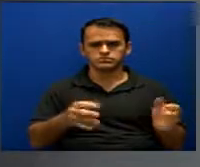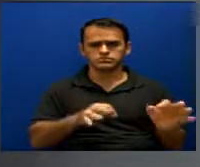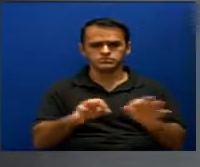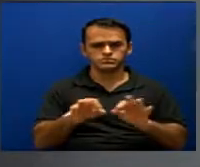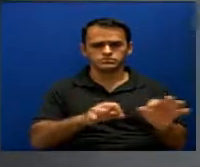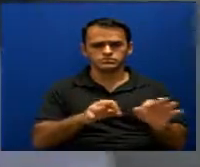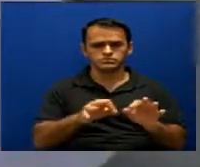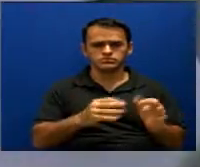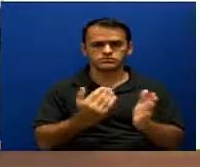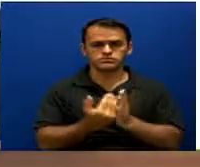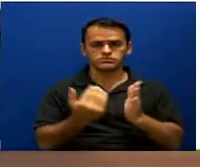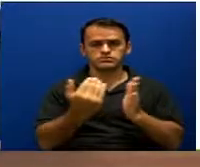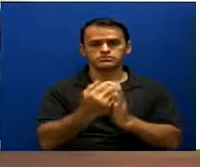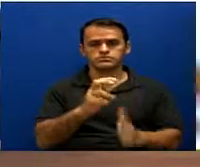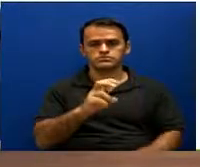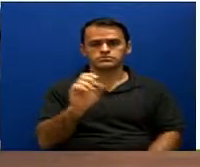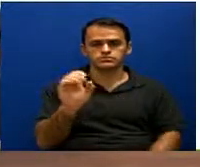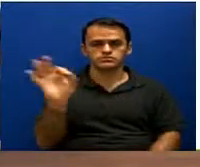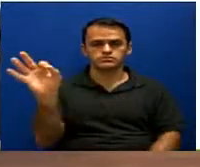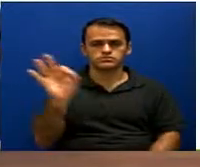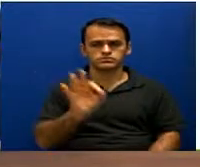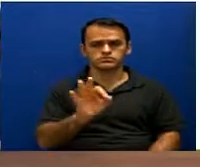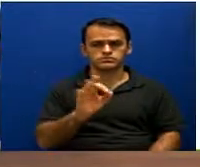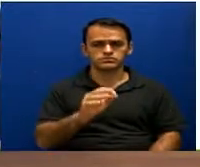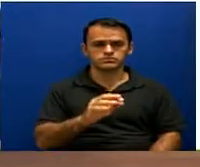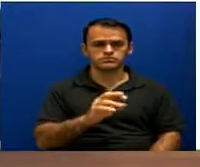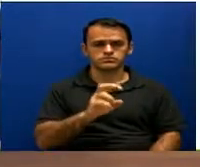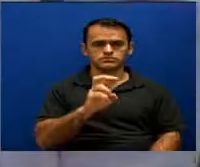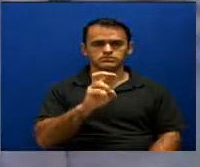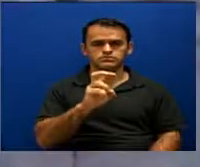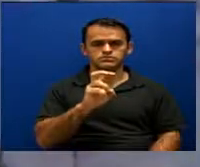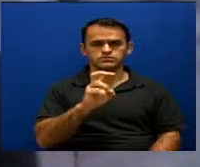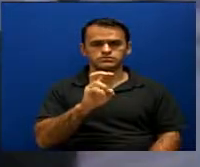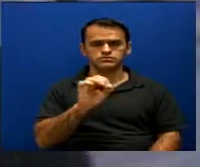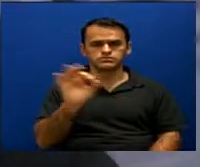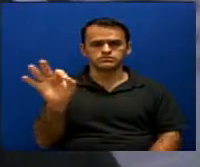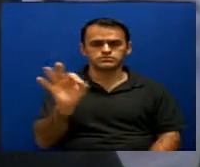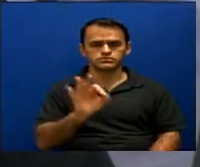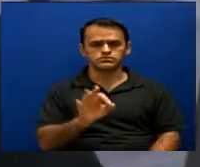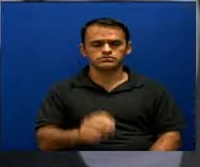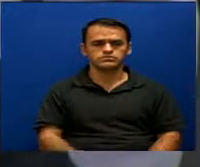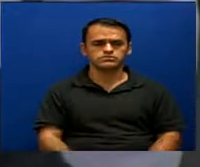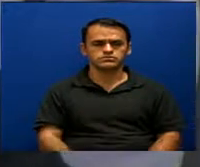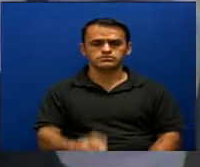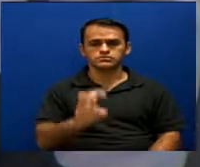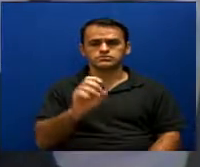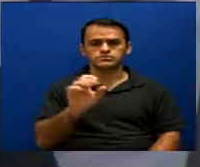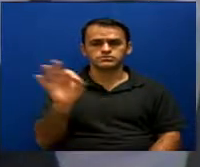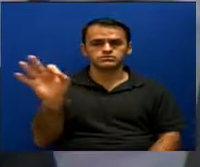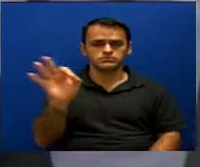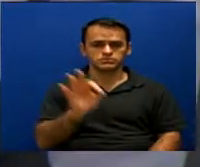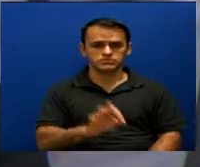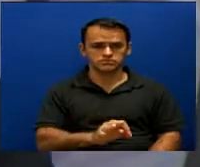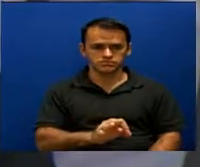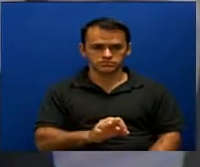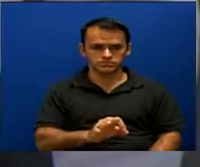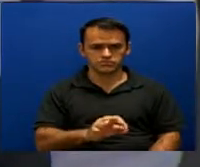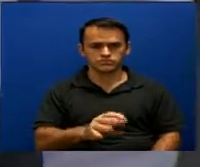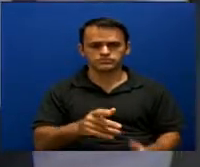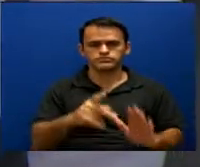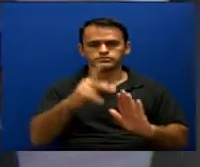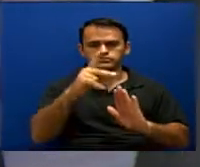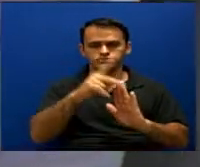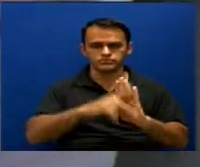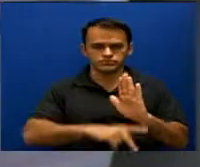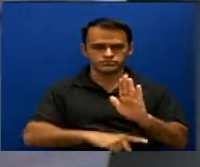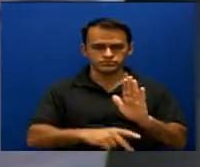50%. Mas aumentar de que forma? Se vai aumentar 25%, se está 25%. 50% de conclusão do projeto, mas... com